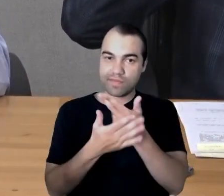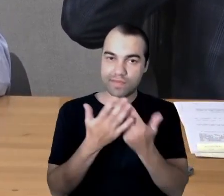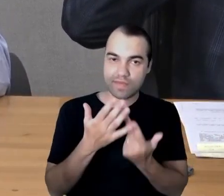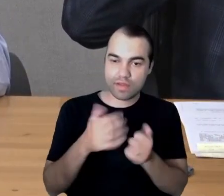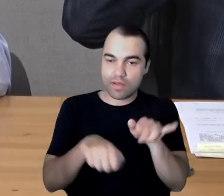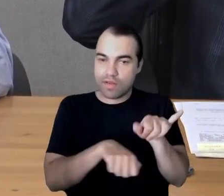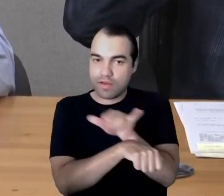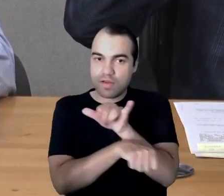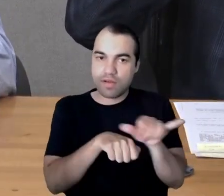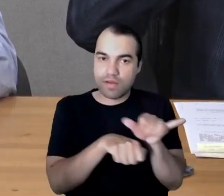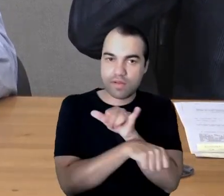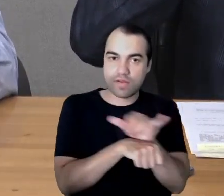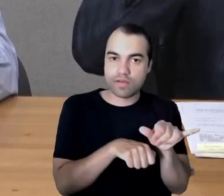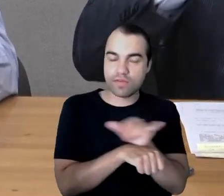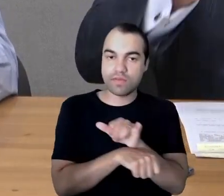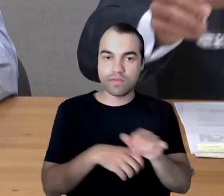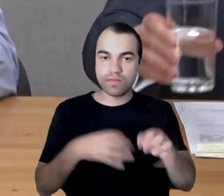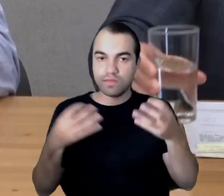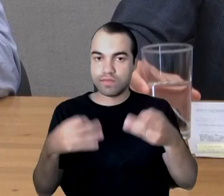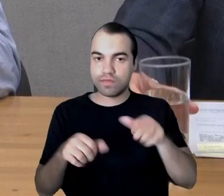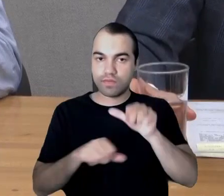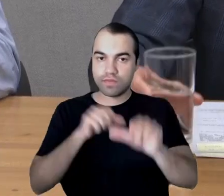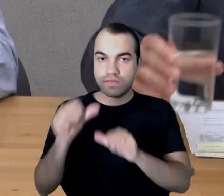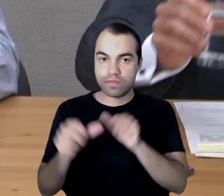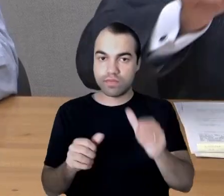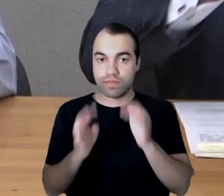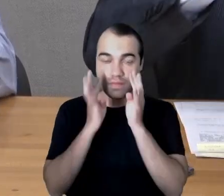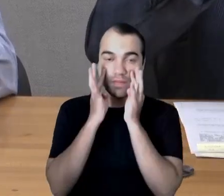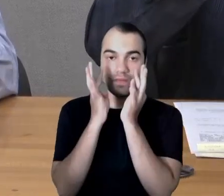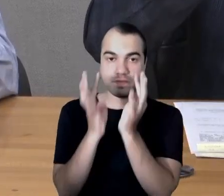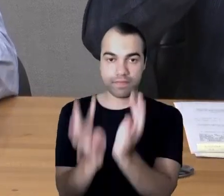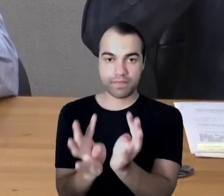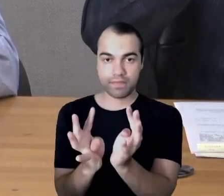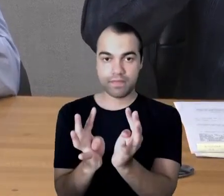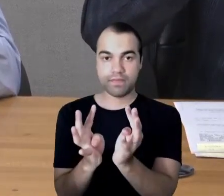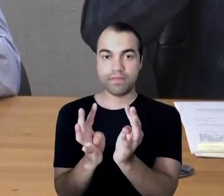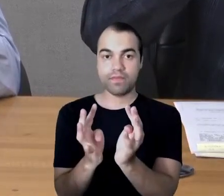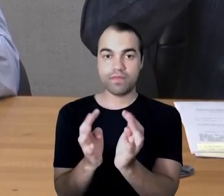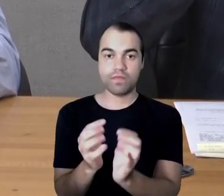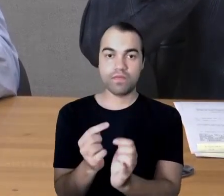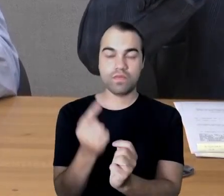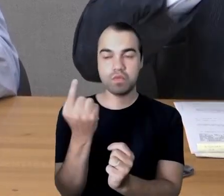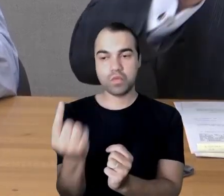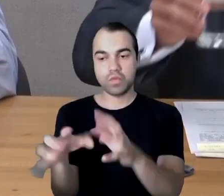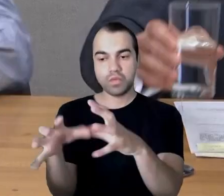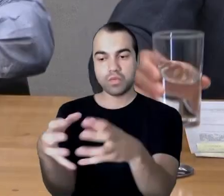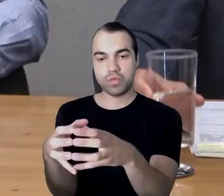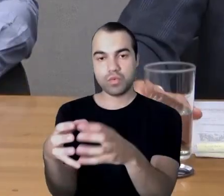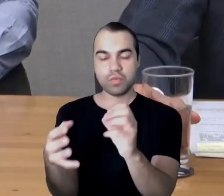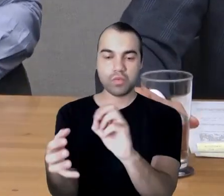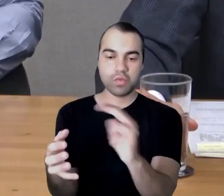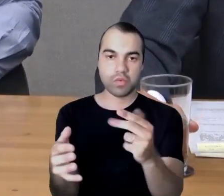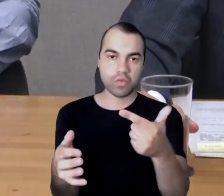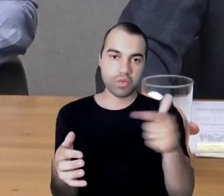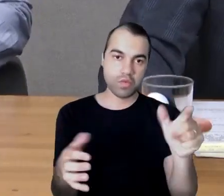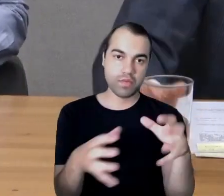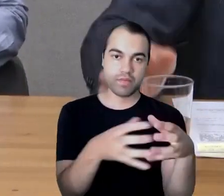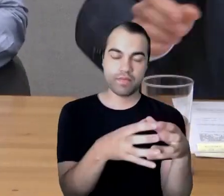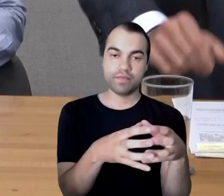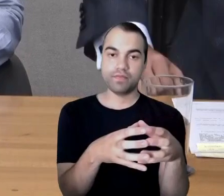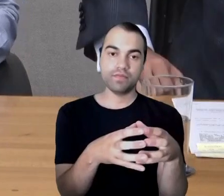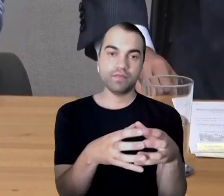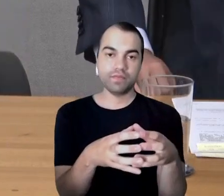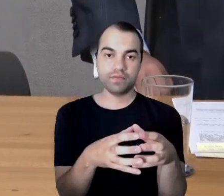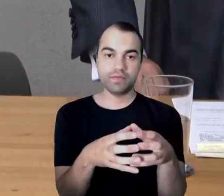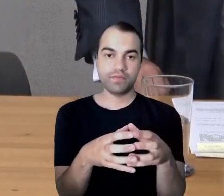legais para que as modificações atendam a uma outra comunidade sem garantir o devido processo que a Lei Orgânica